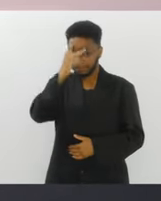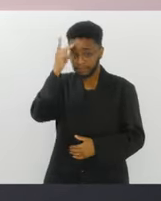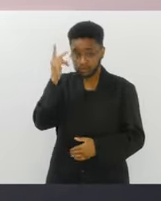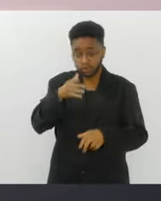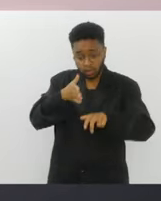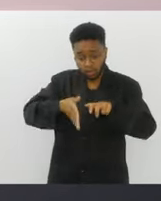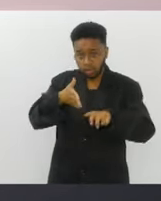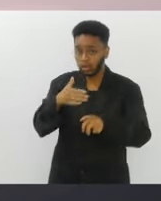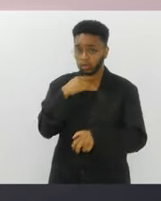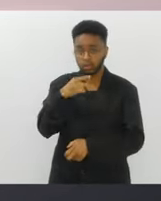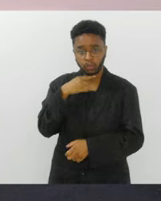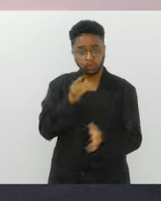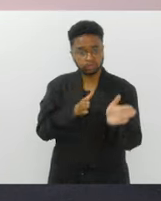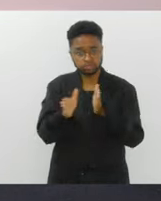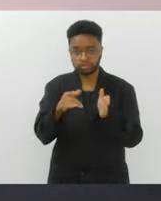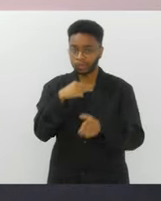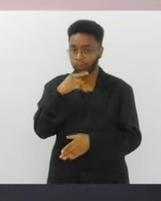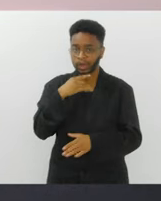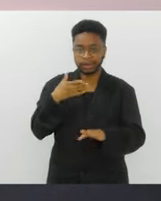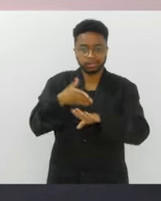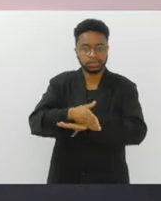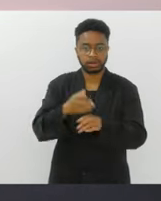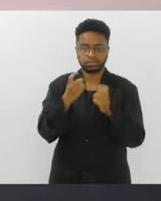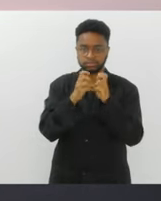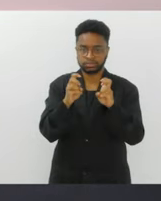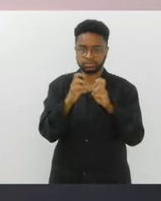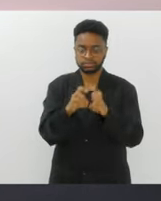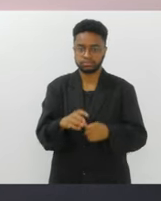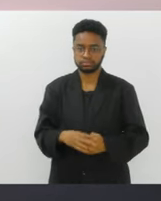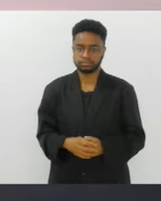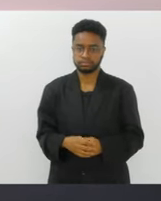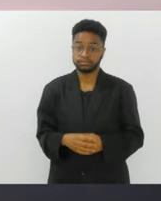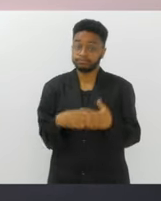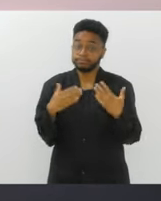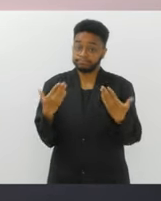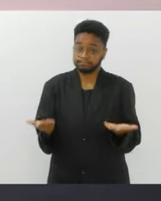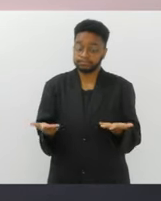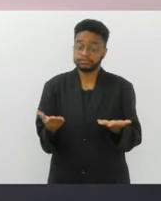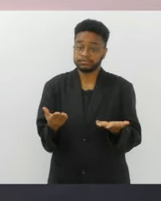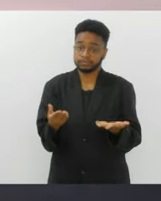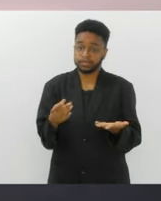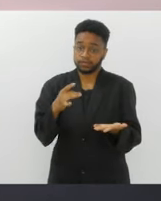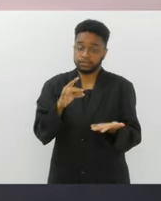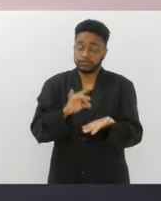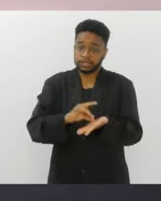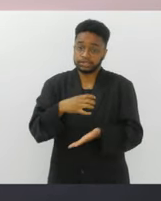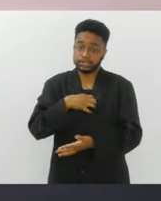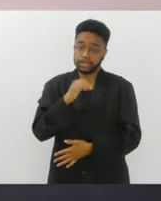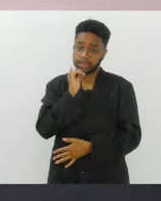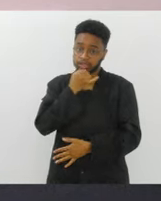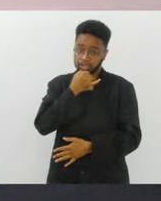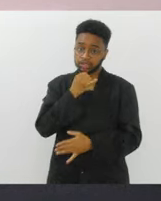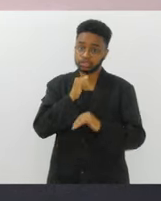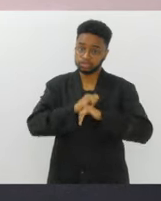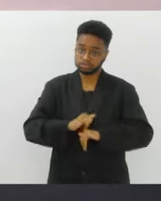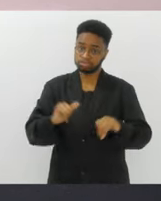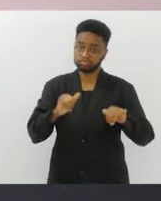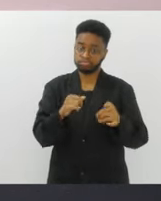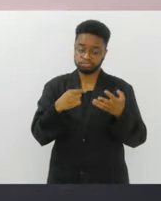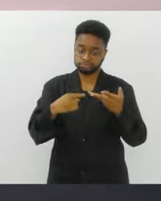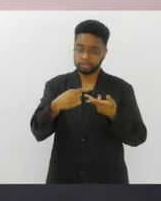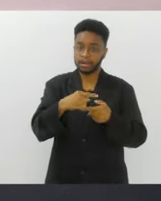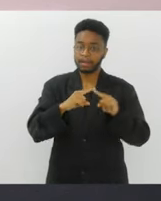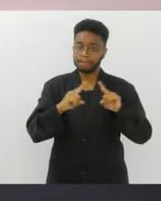consegue acessibilidade para entrar dentro de um trem. Então, assim, eu fico triste em estar dando esse relato aqui, mas